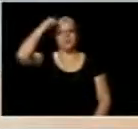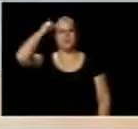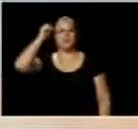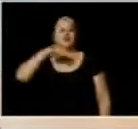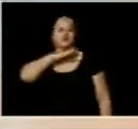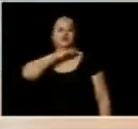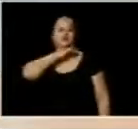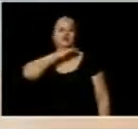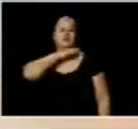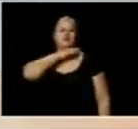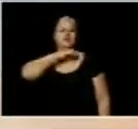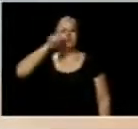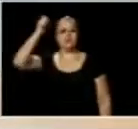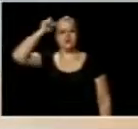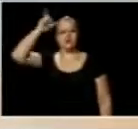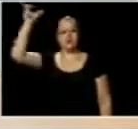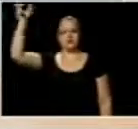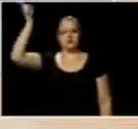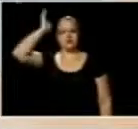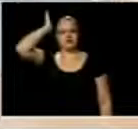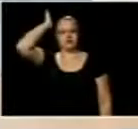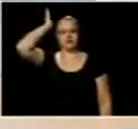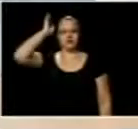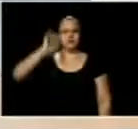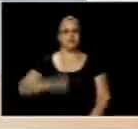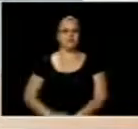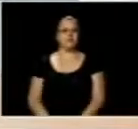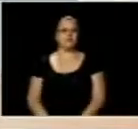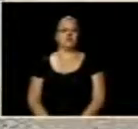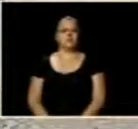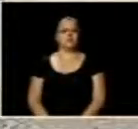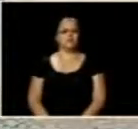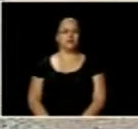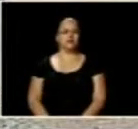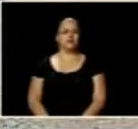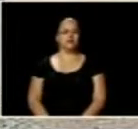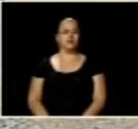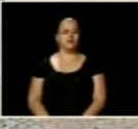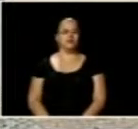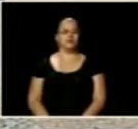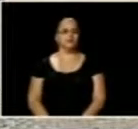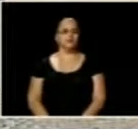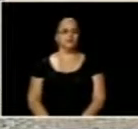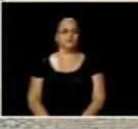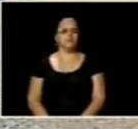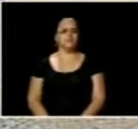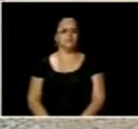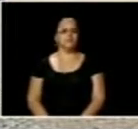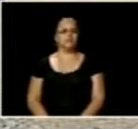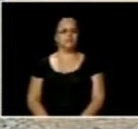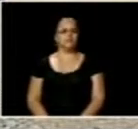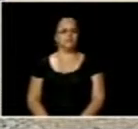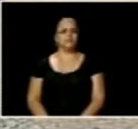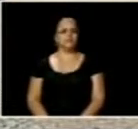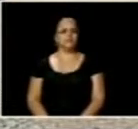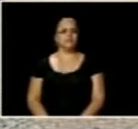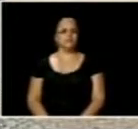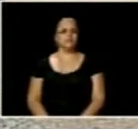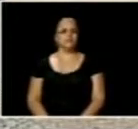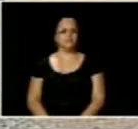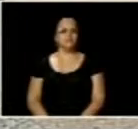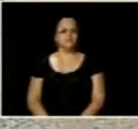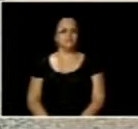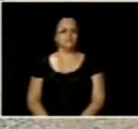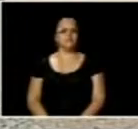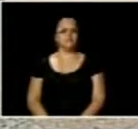taubatiana. Pois não, vereadora Poliana. Para complementar, com relação à questão da batuta,